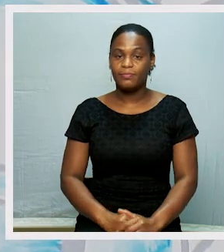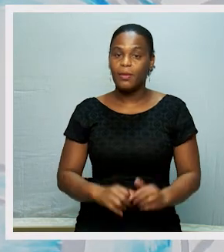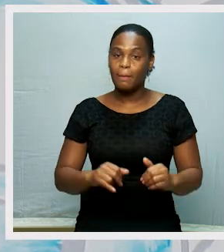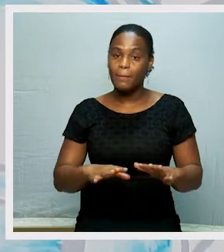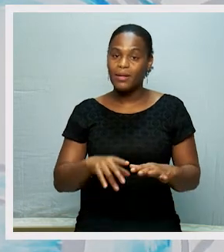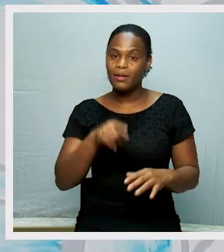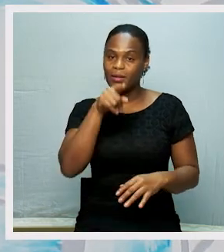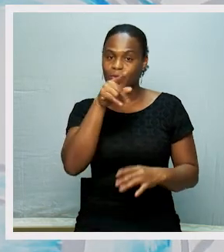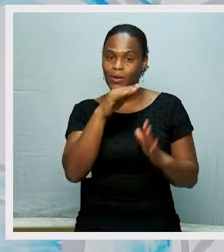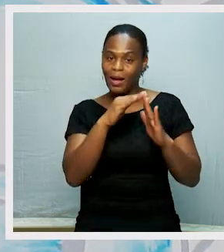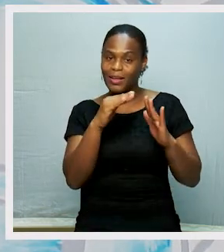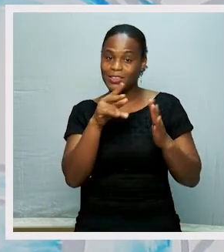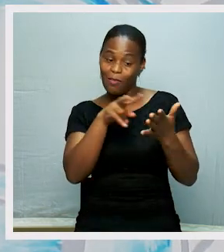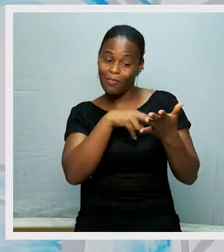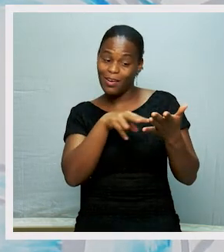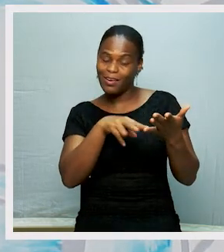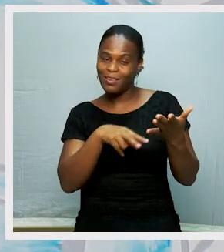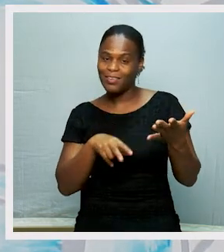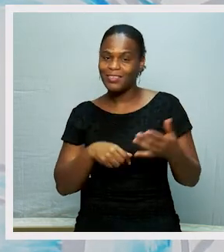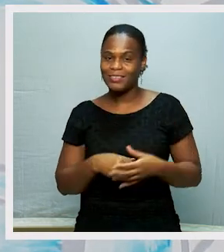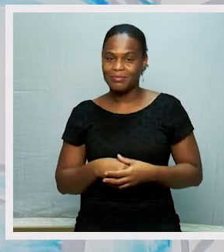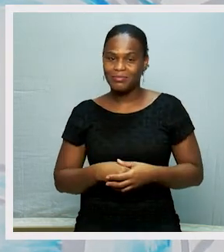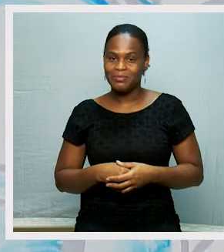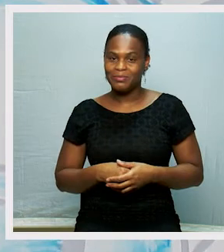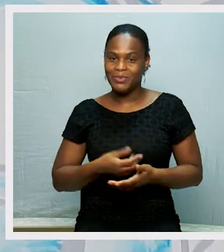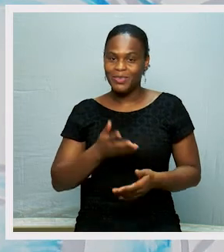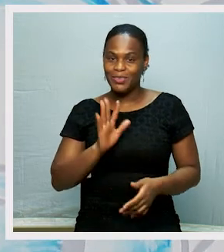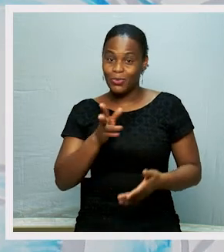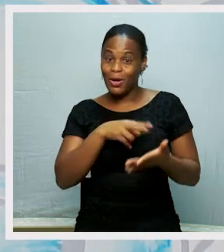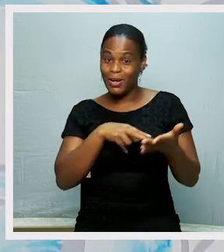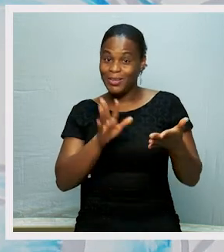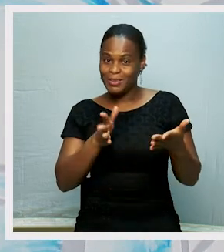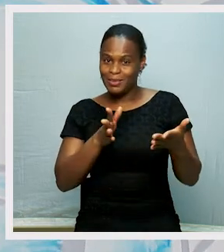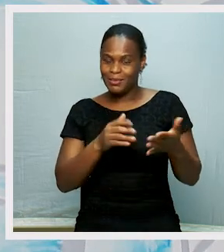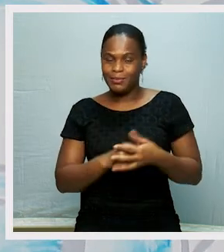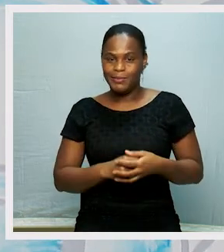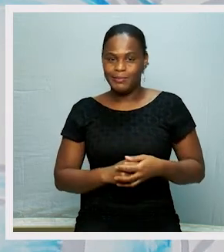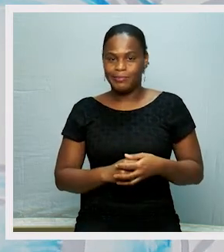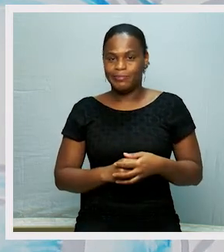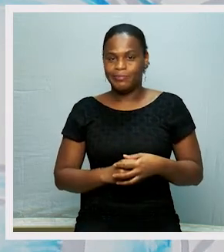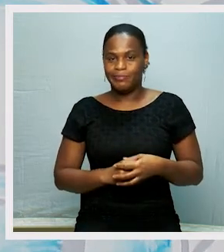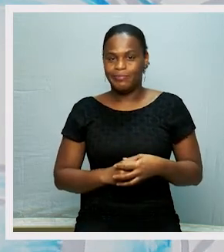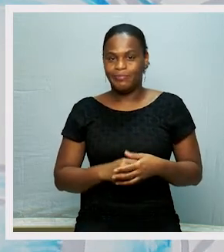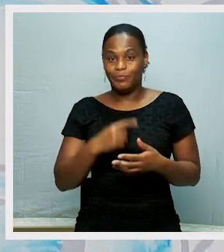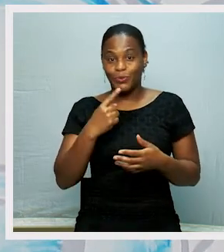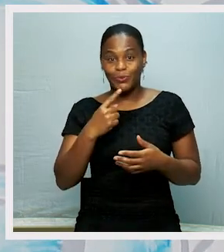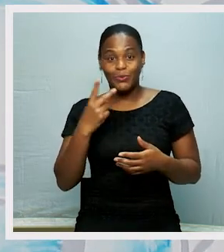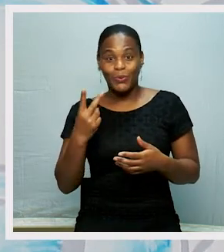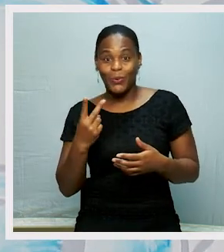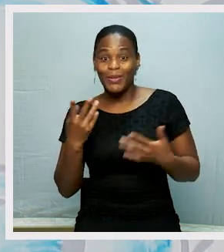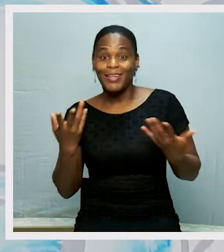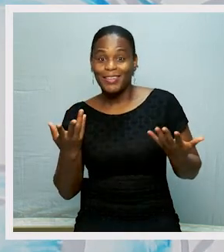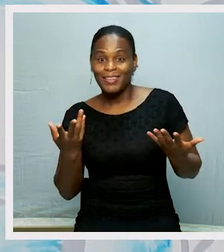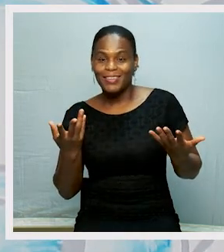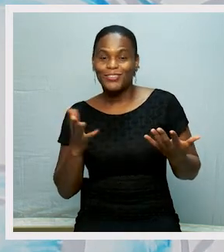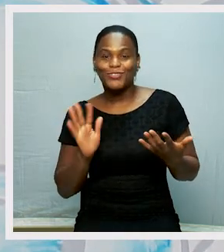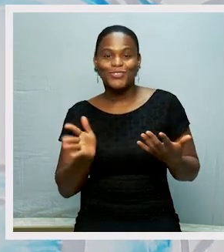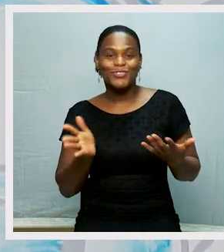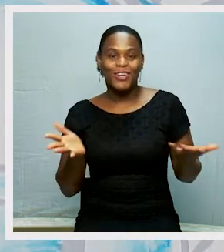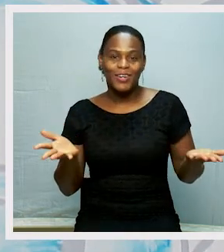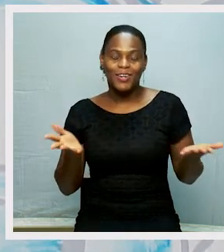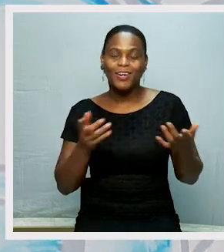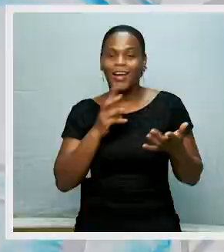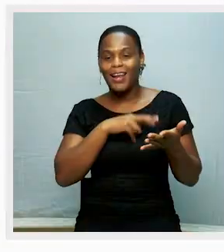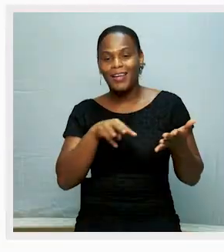Mas, vocês lá em casa é que vão ler. Já está? 1, 2